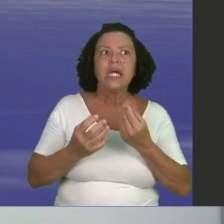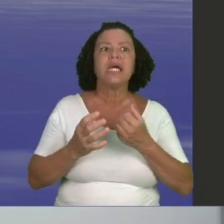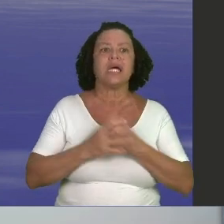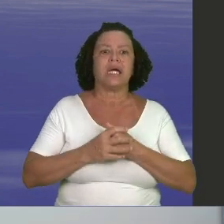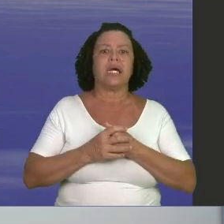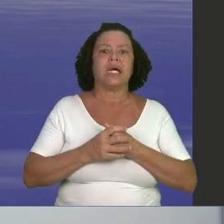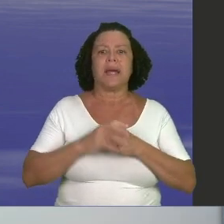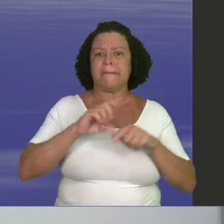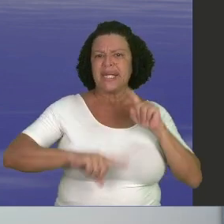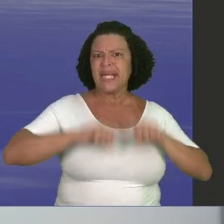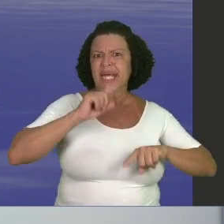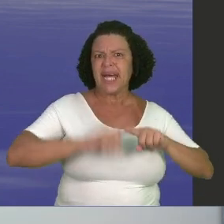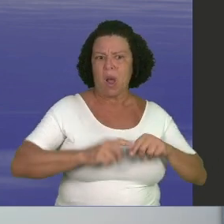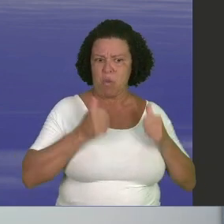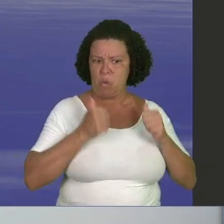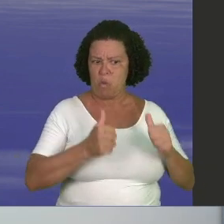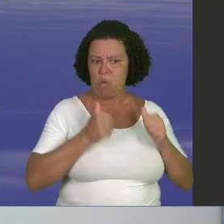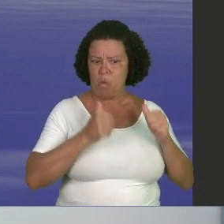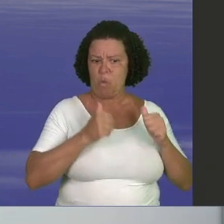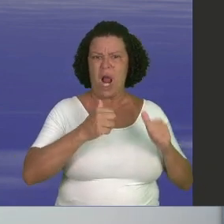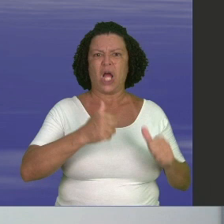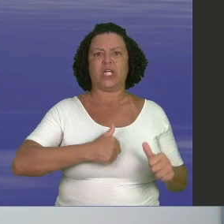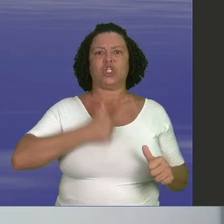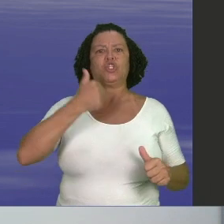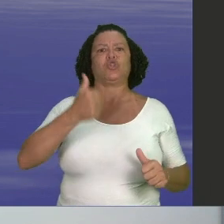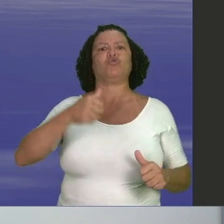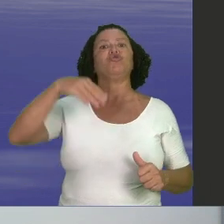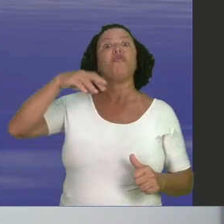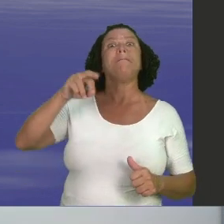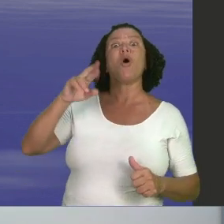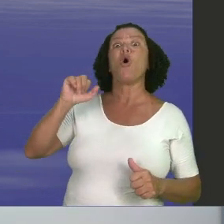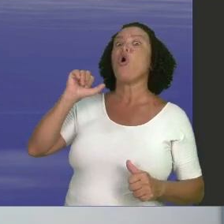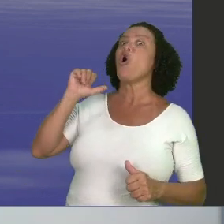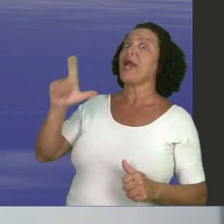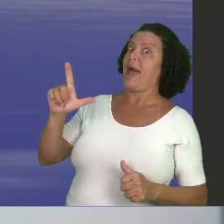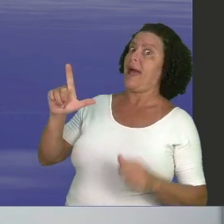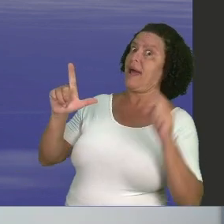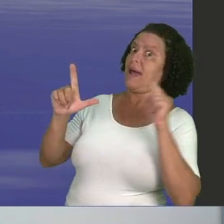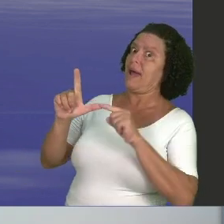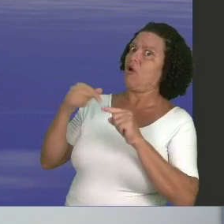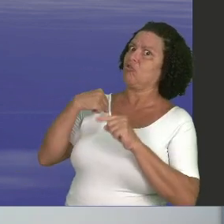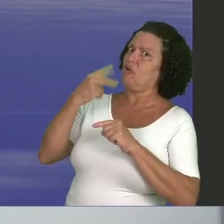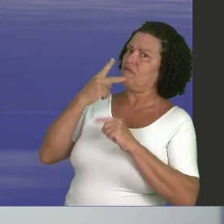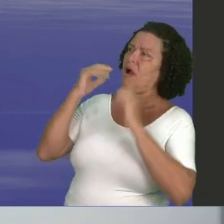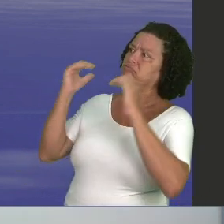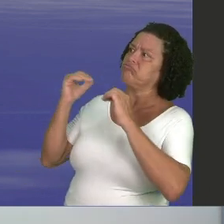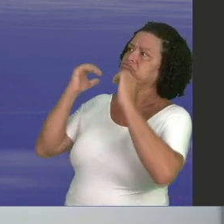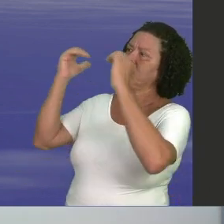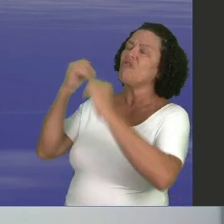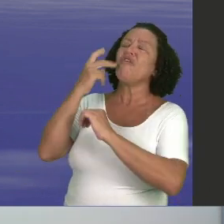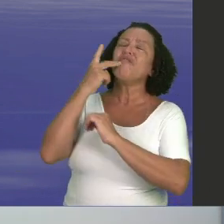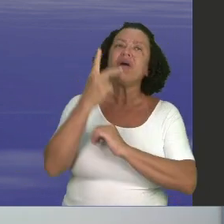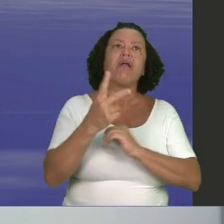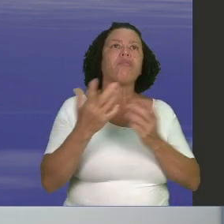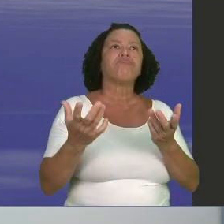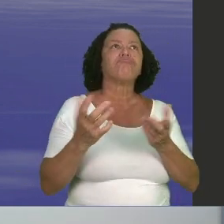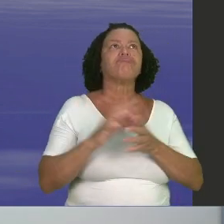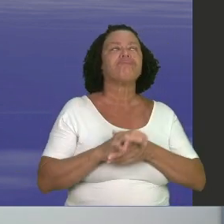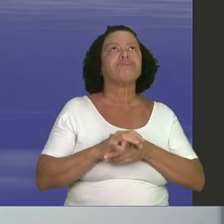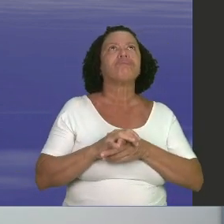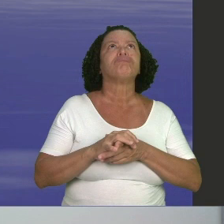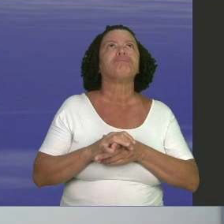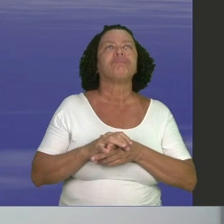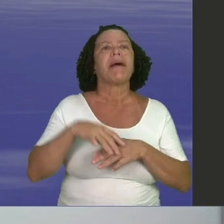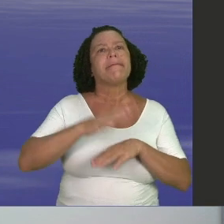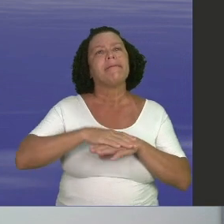bens morais, em atitudes morais, em atitudes elevadas. Vamos falar aqui no algo mais